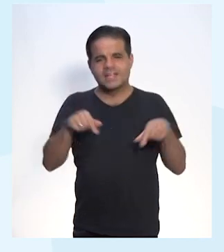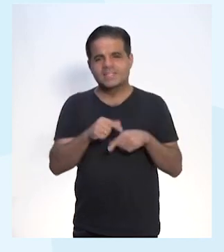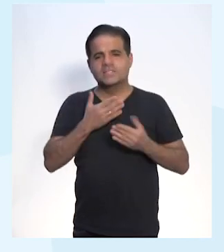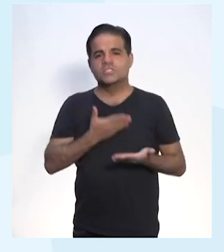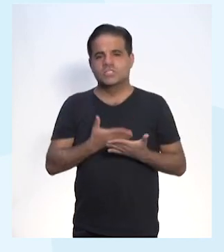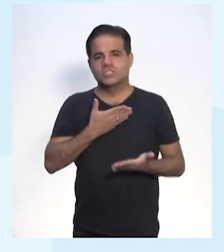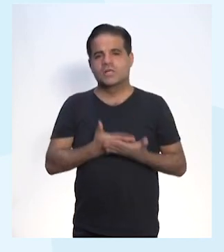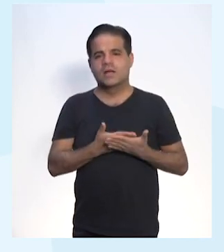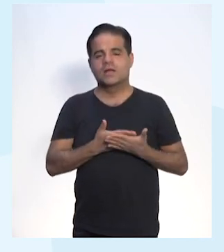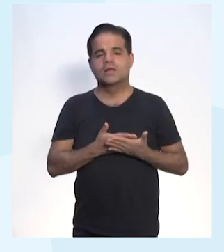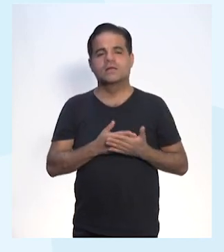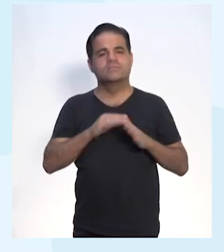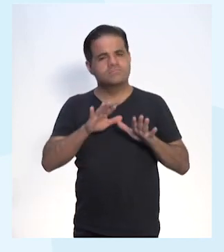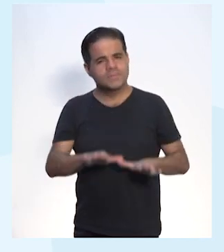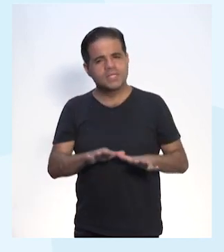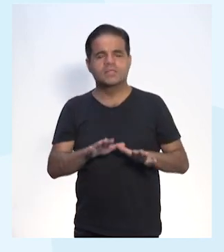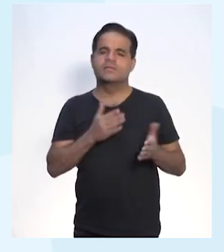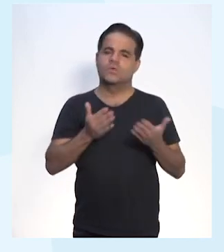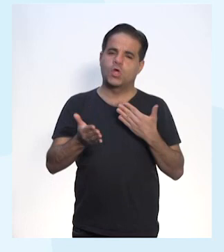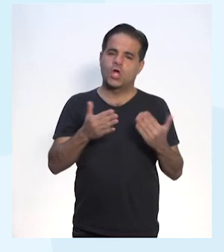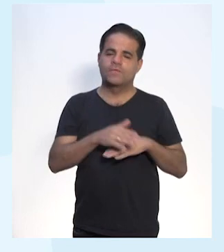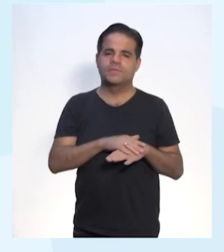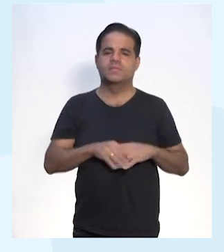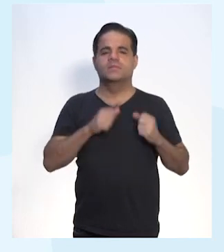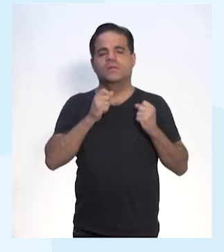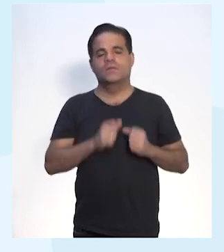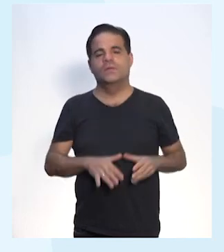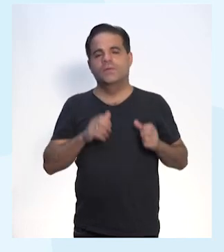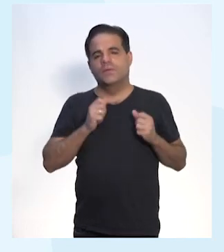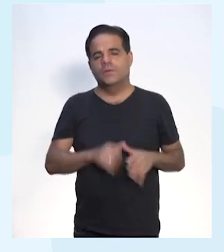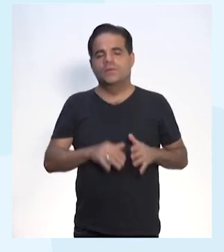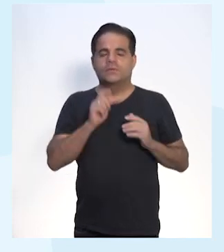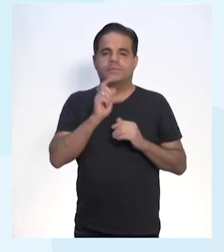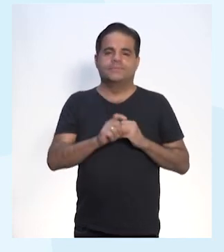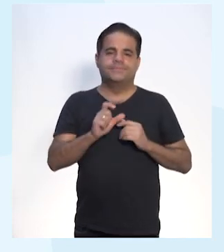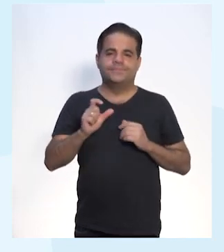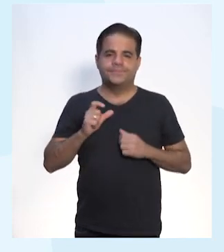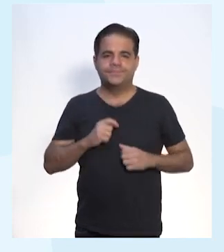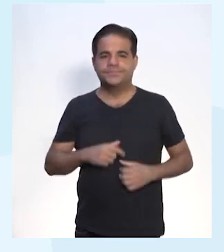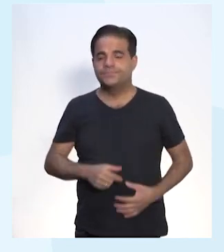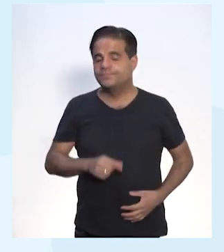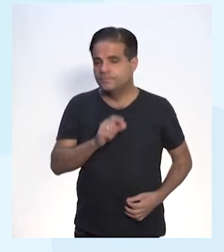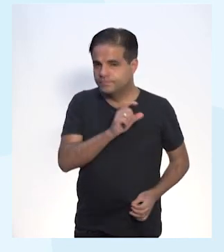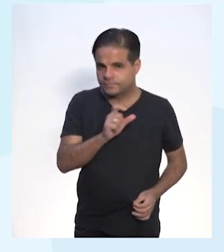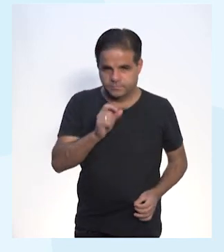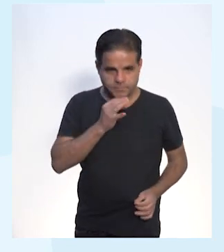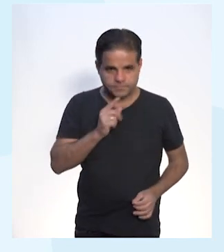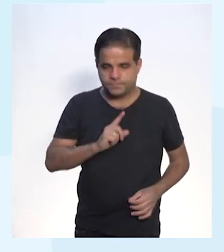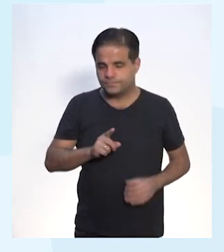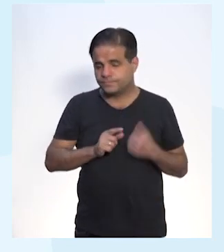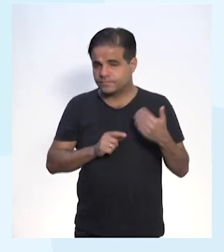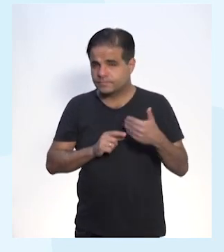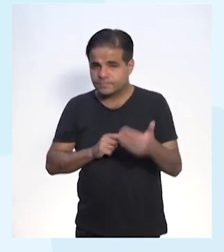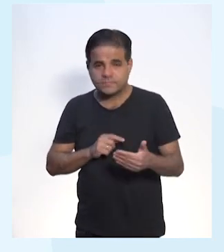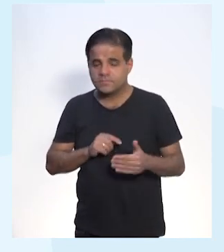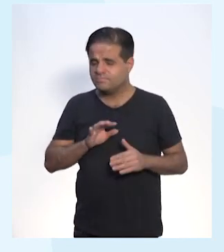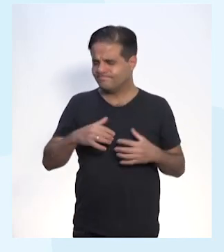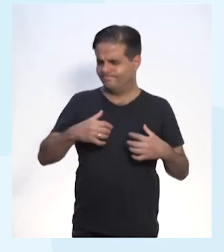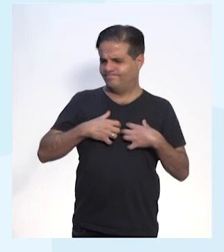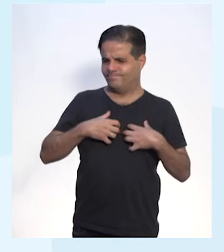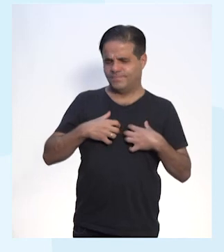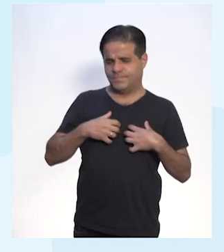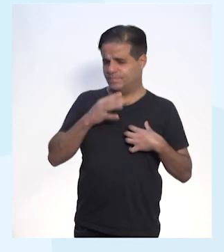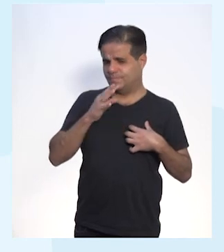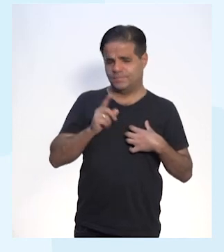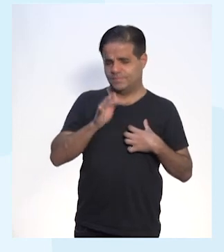do girassol ser orgulhoso, porque, de repente, ele também muda, né? Então, temos lá o gerânio, a